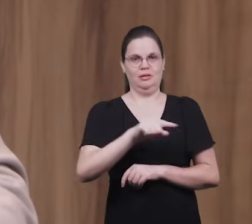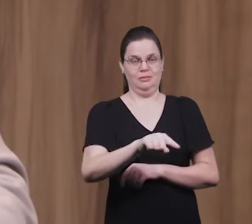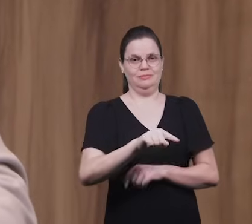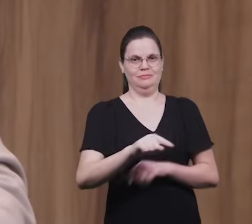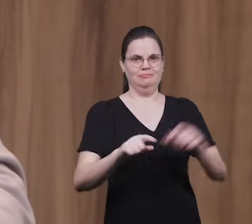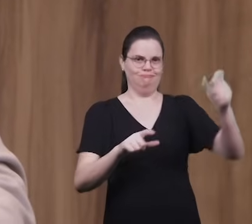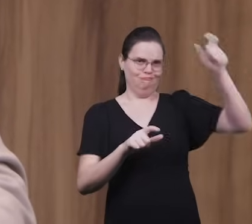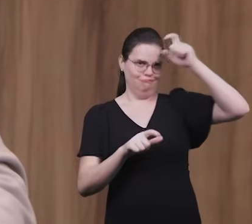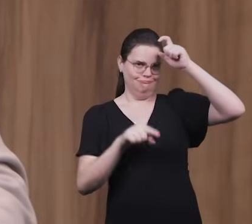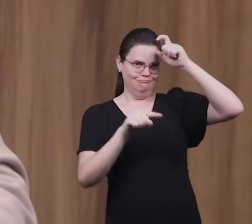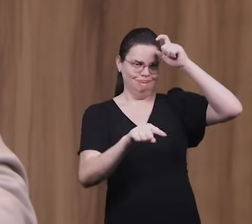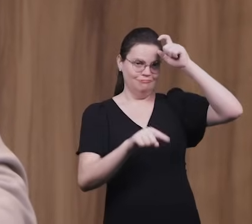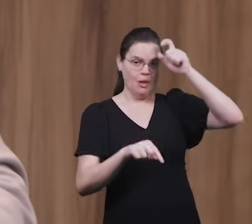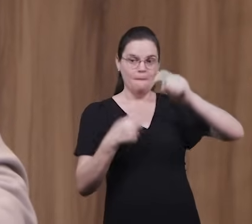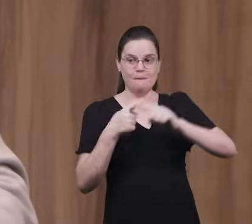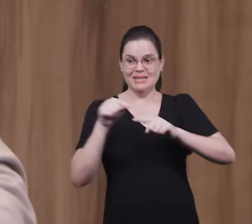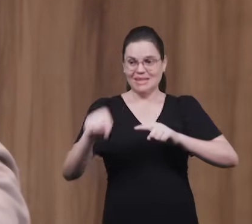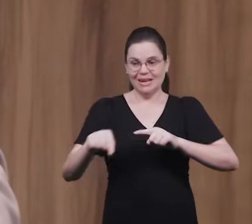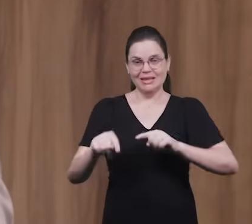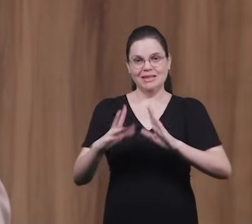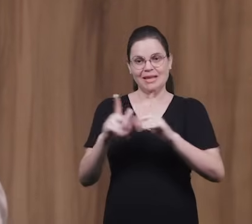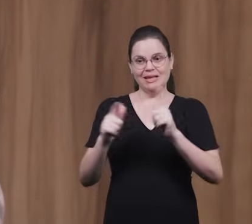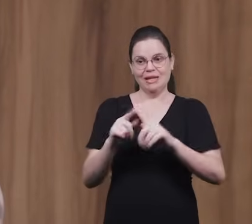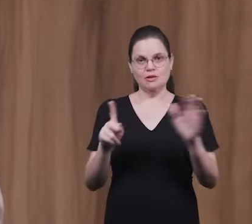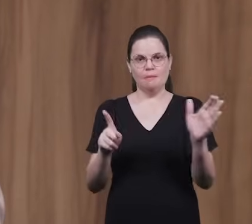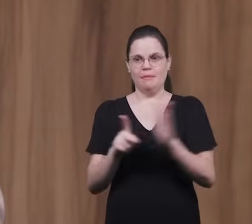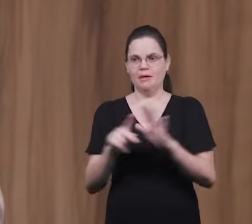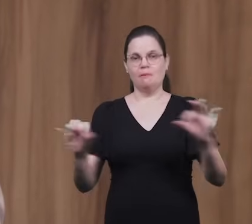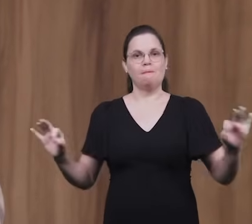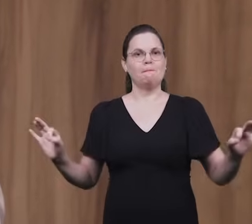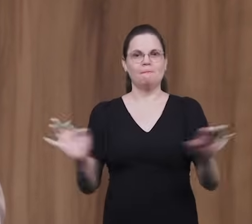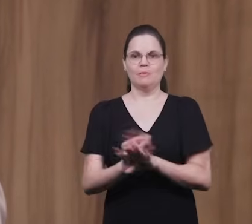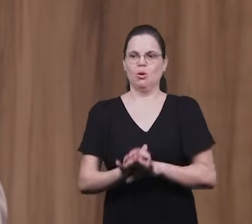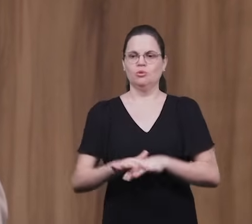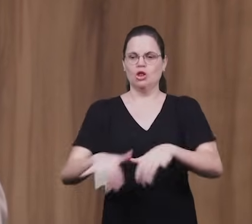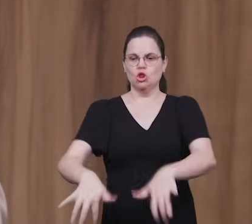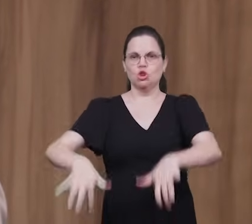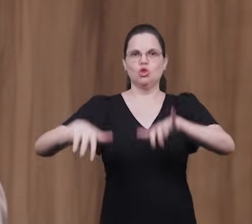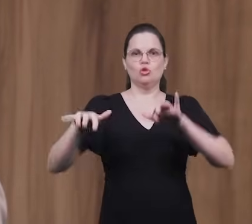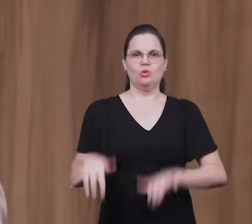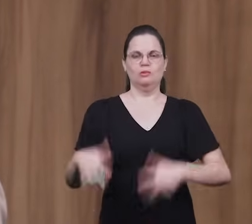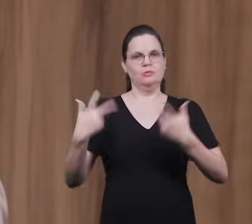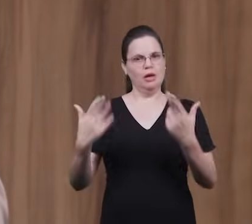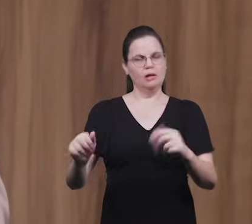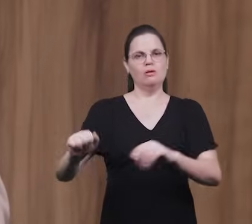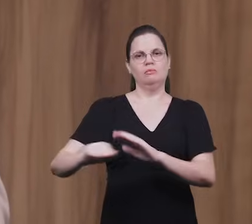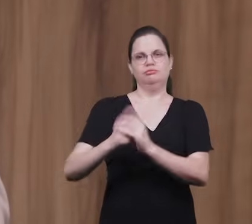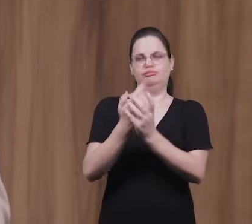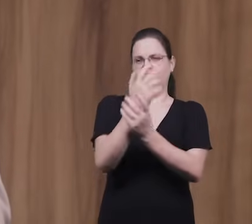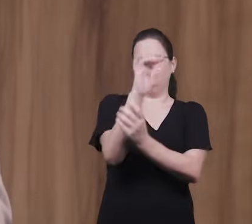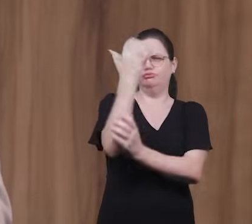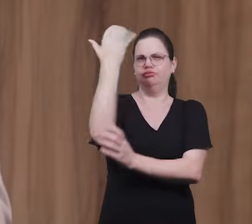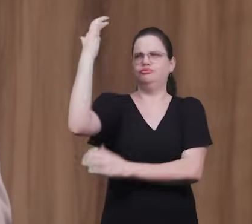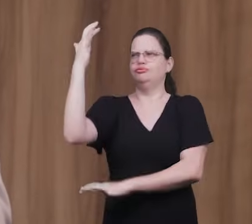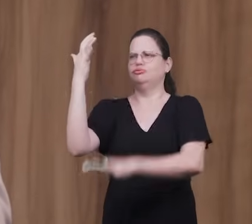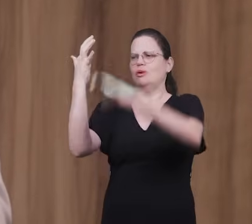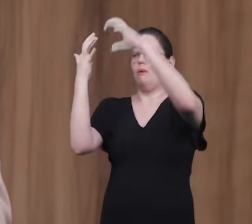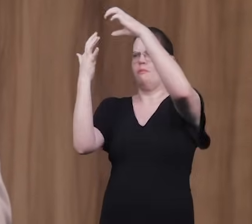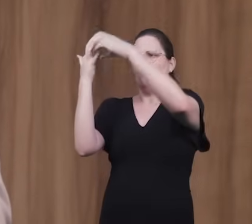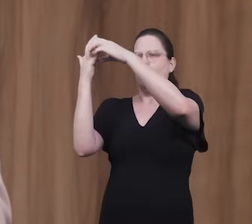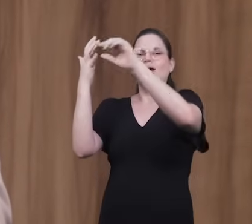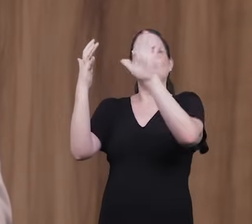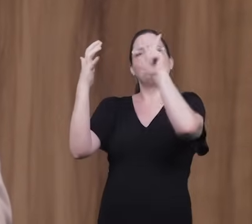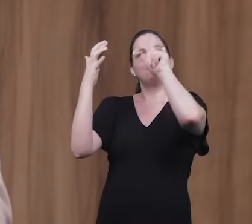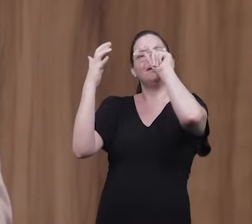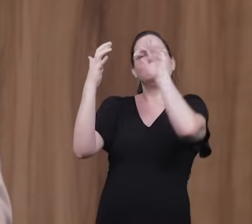Satanás. Ou seja, algo que está estabelecido. Por isso, um ninho, ele vem nessa estrutura, ele se assenta ali nesse